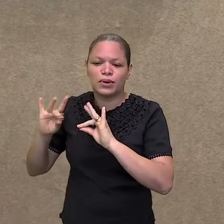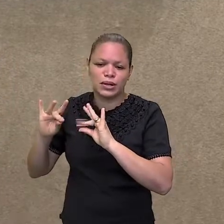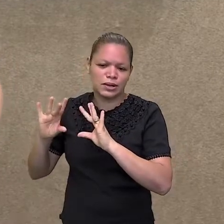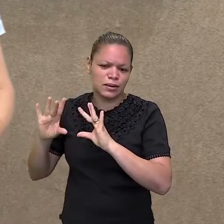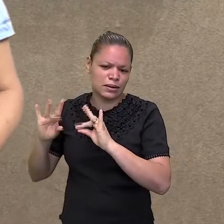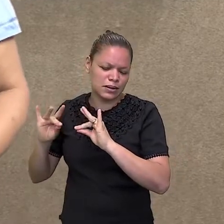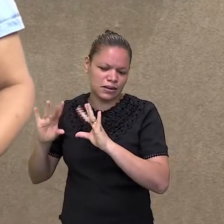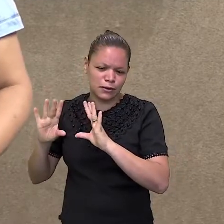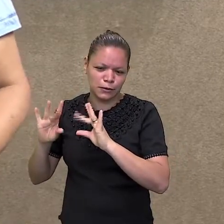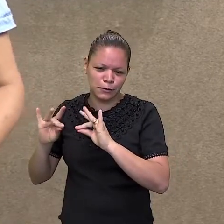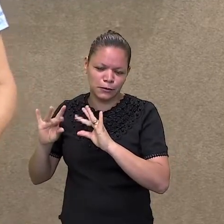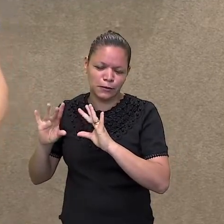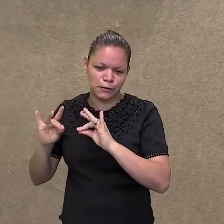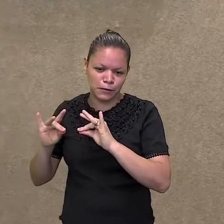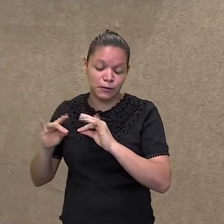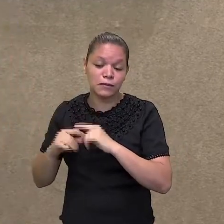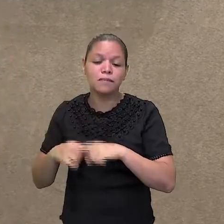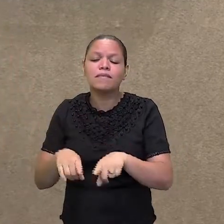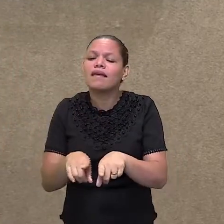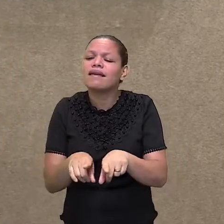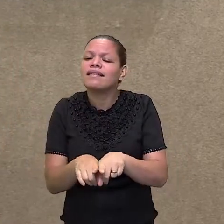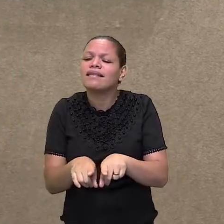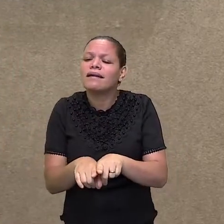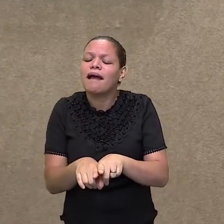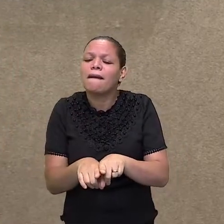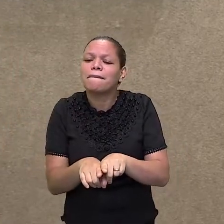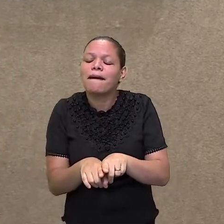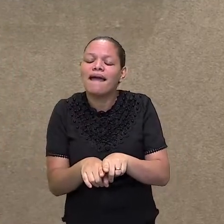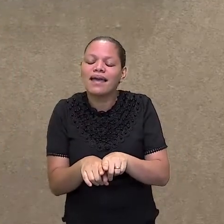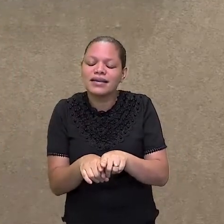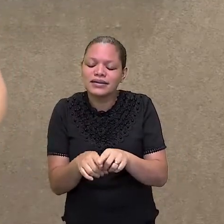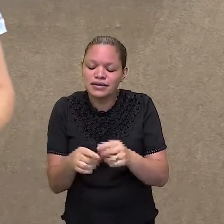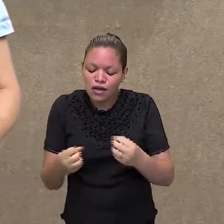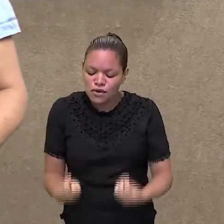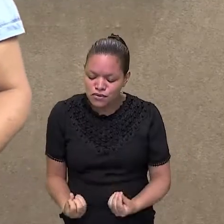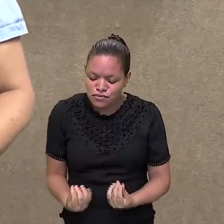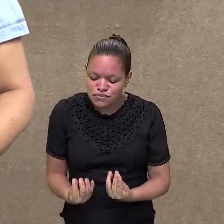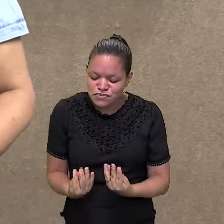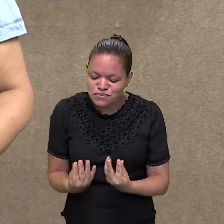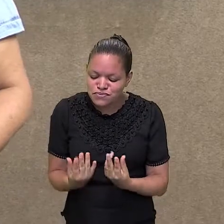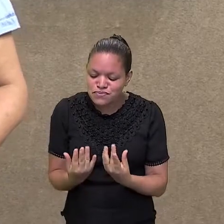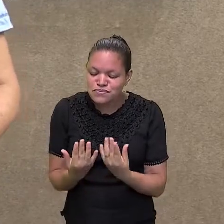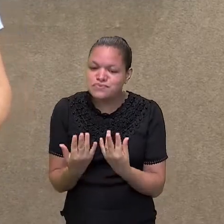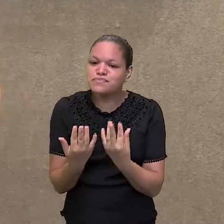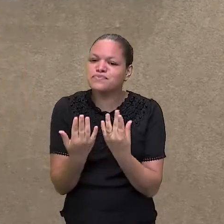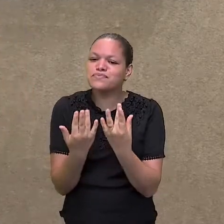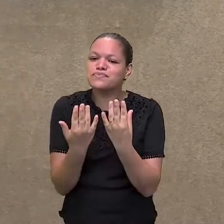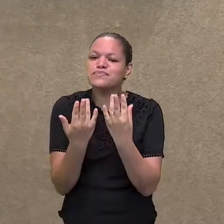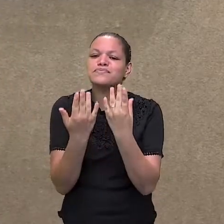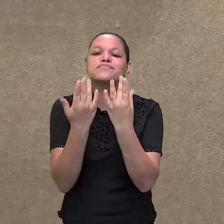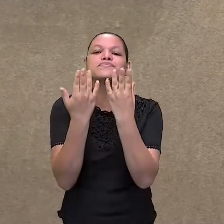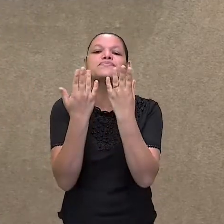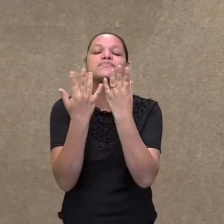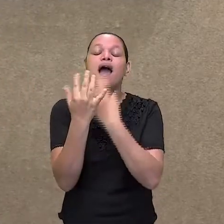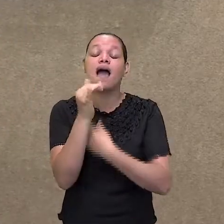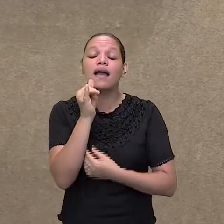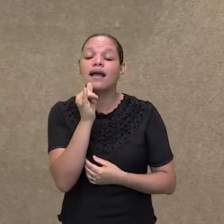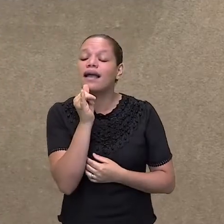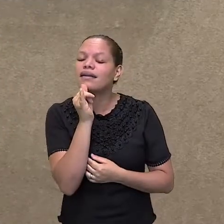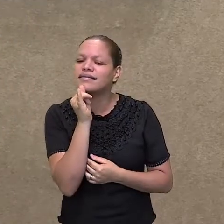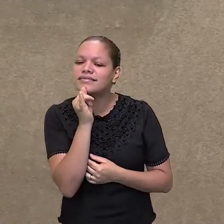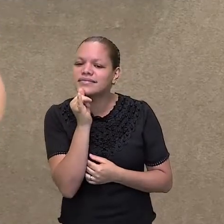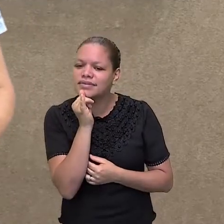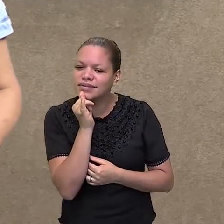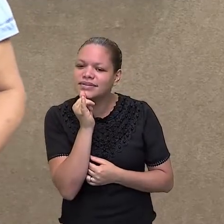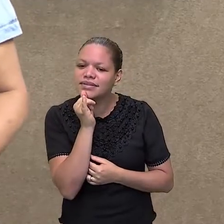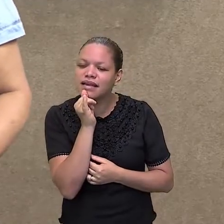toma a água. E o estado gasoso. Um exemplo do estado gasoso é quando nós fazemos